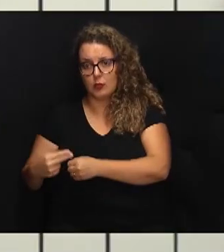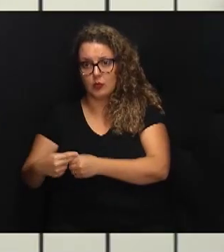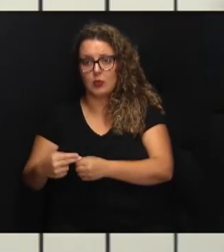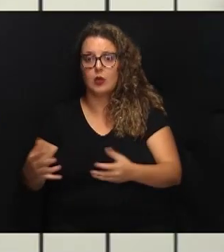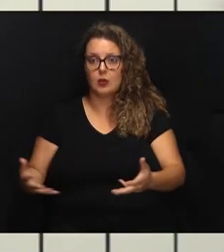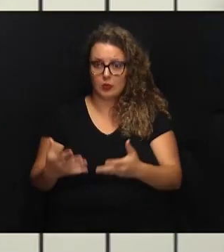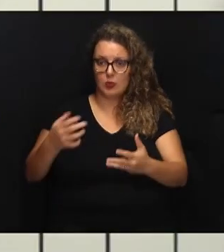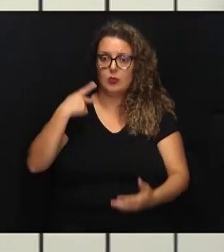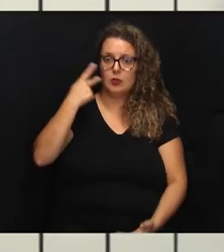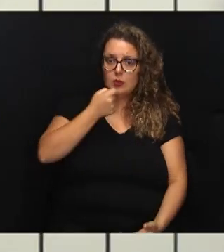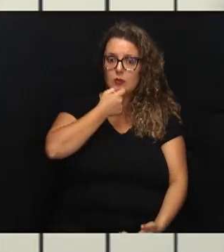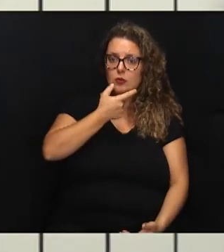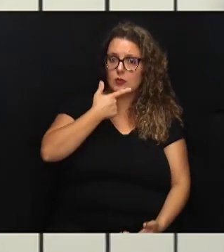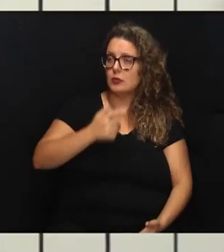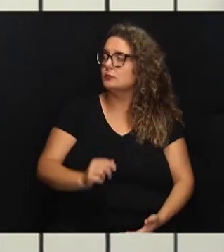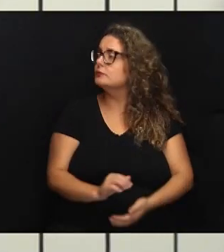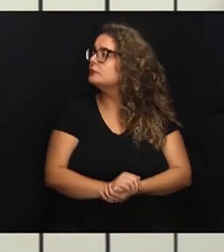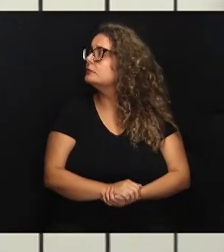vereadora Fernanda Souto.